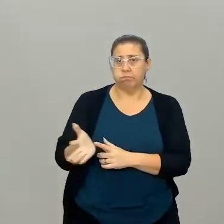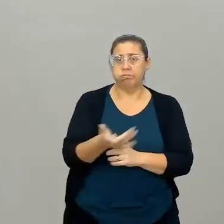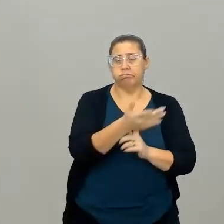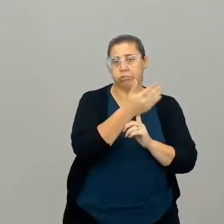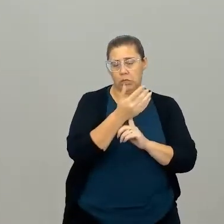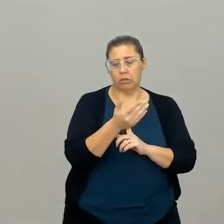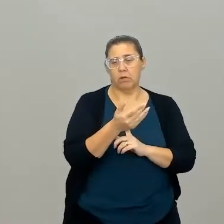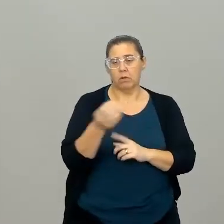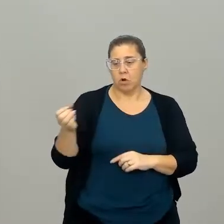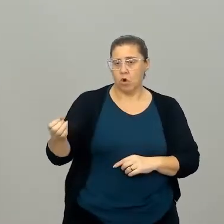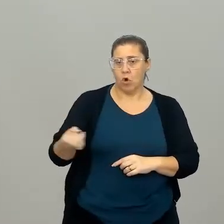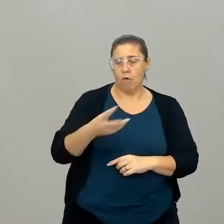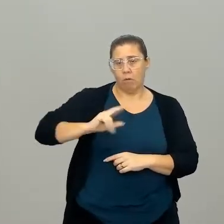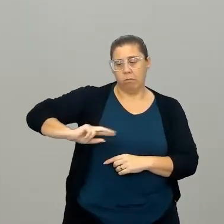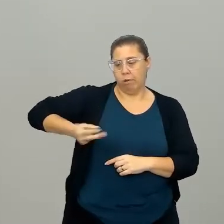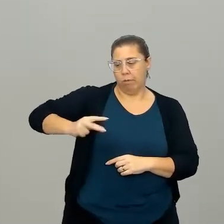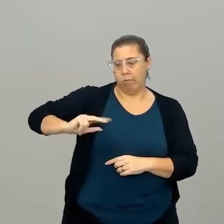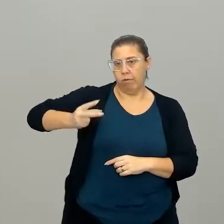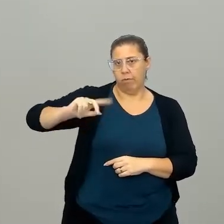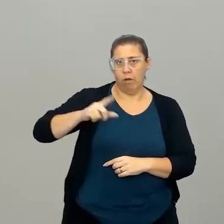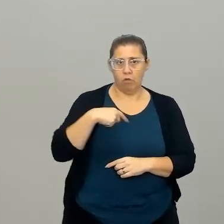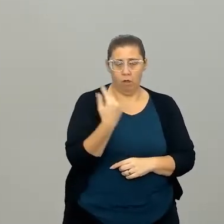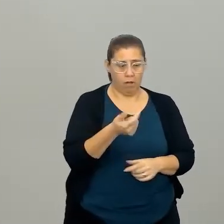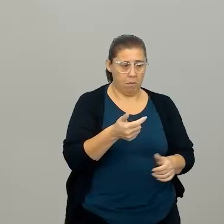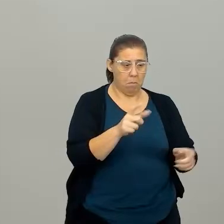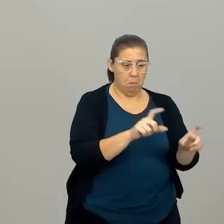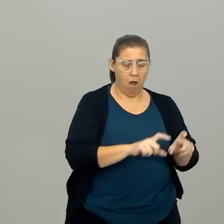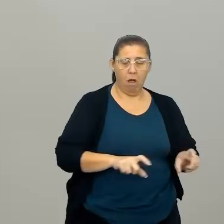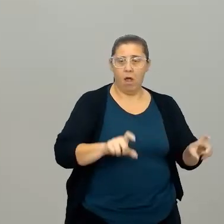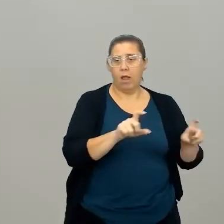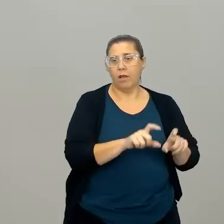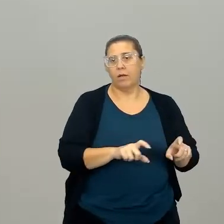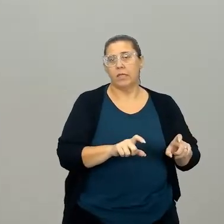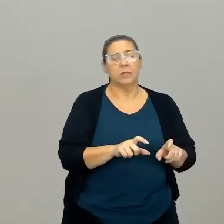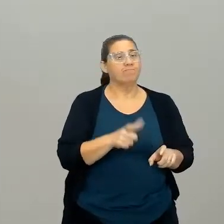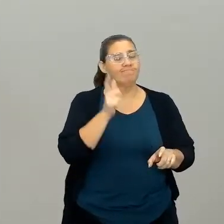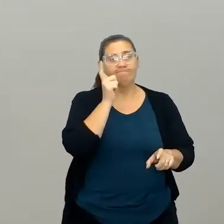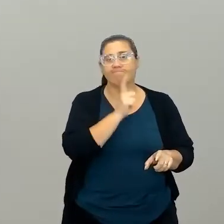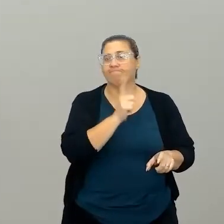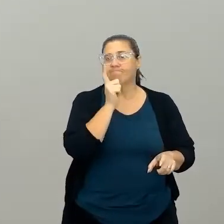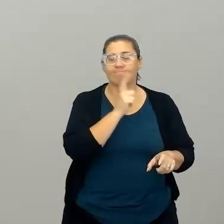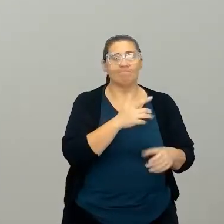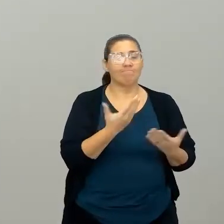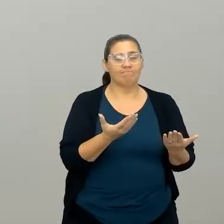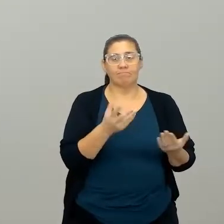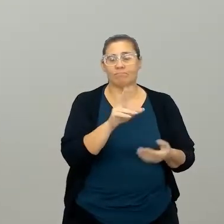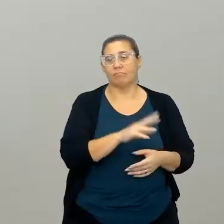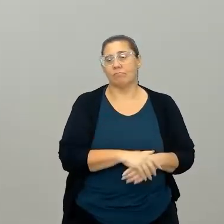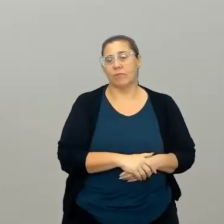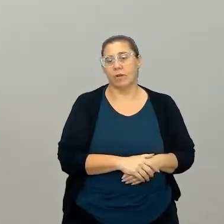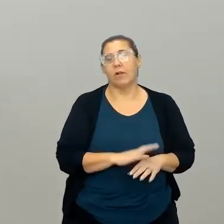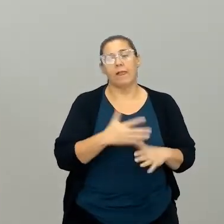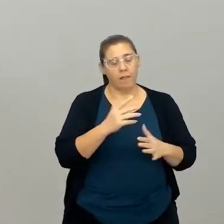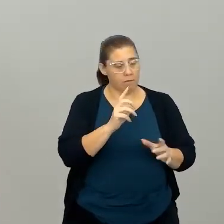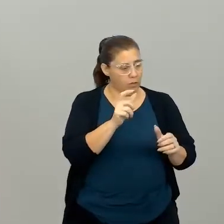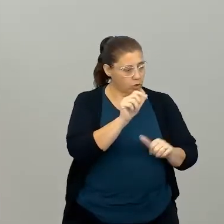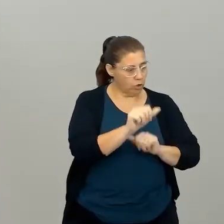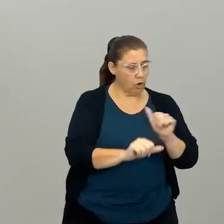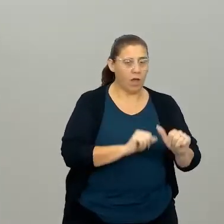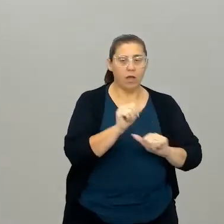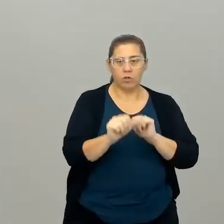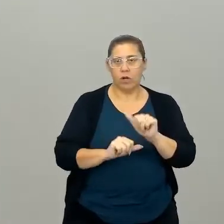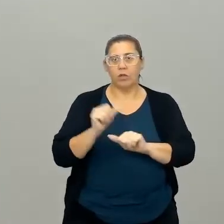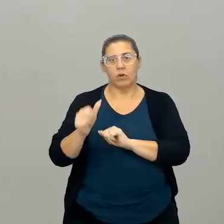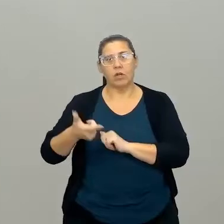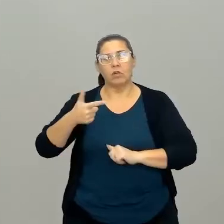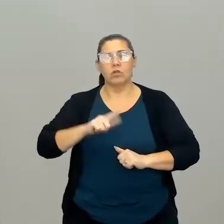impõe inovações que as nossas máquinas não têm mais recursos para elas. E a gente vai ter que ficar